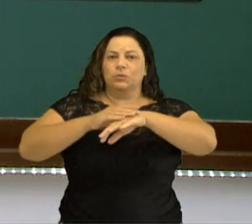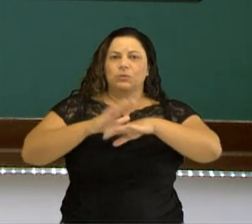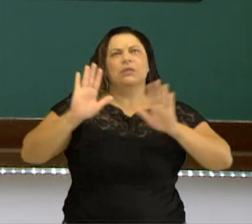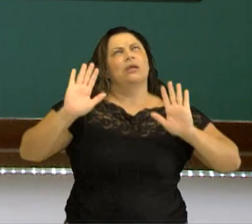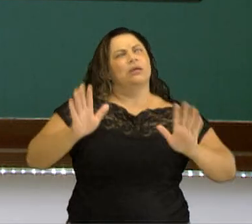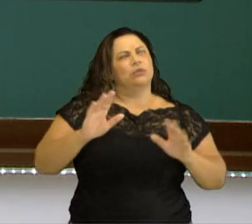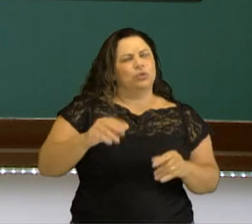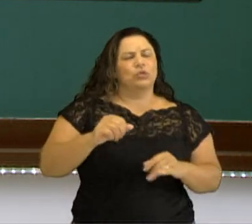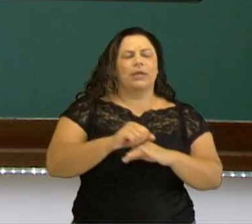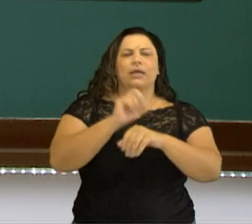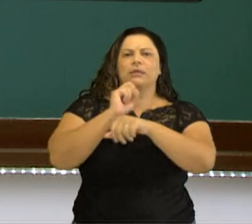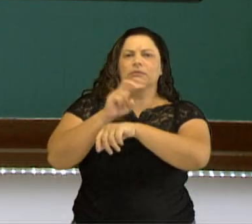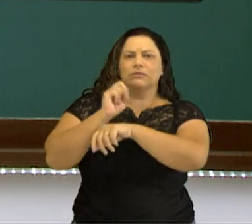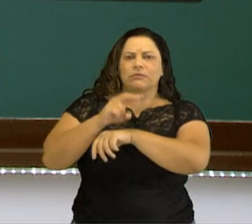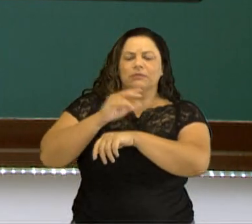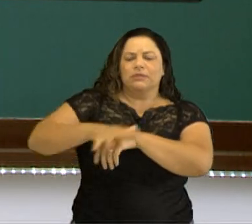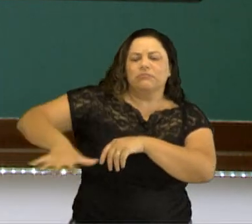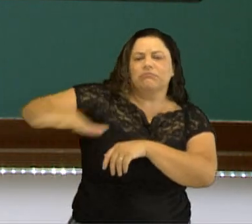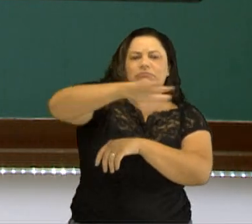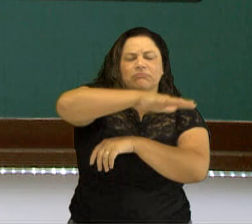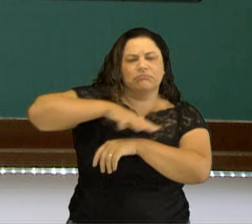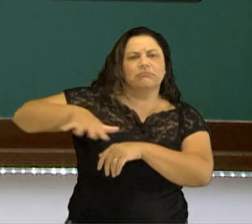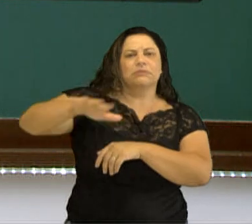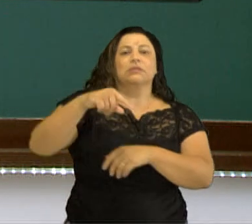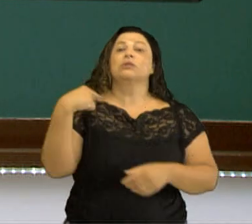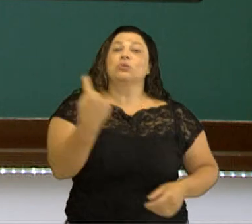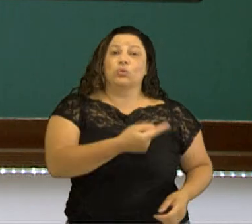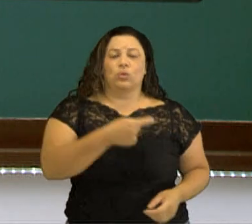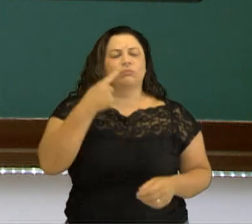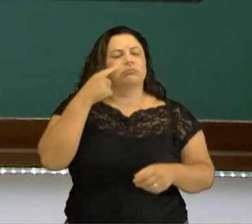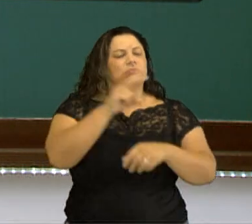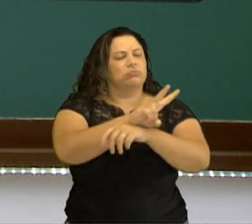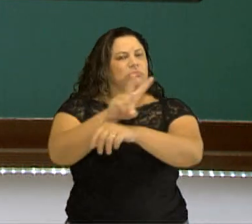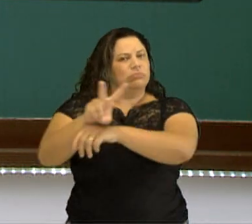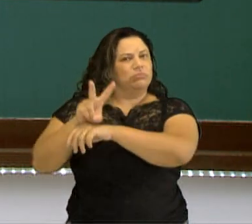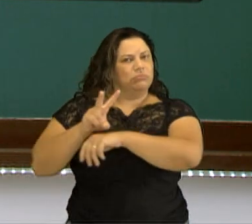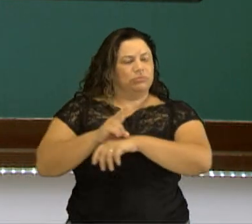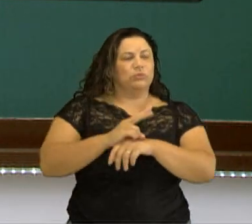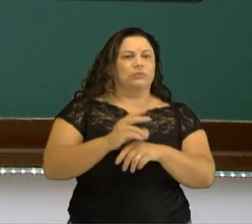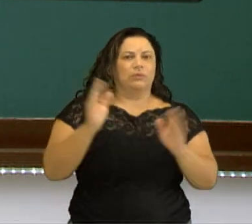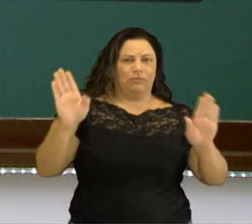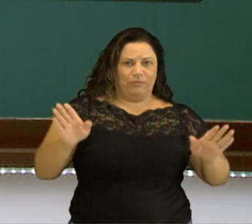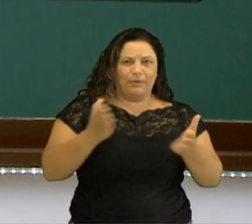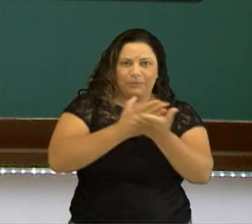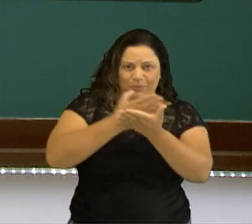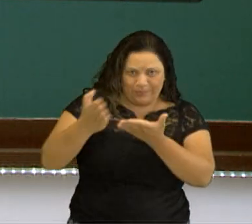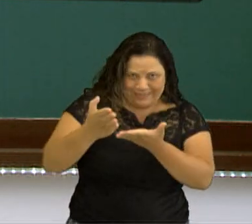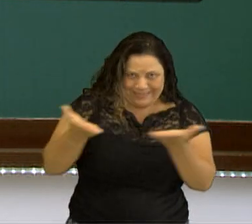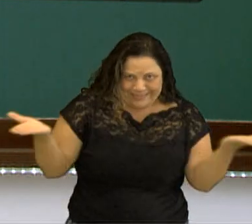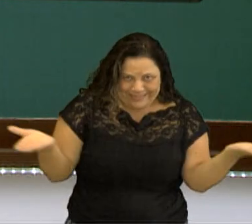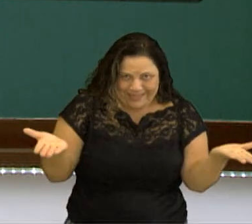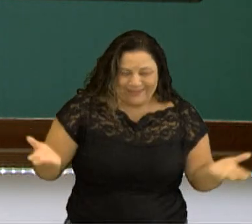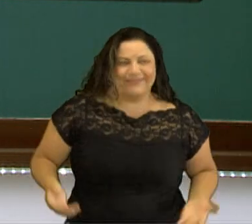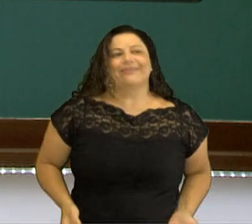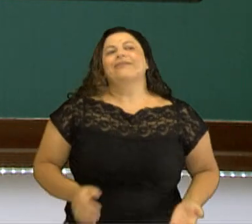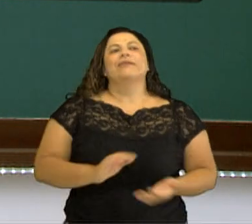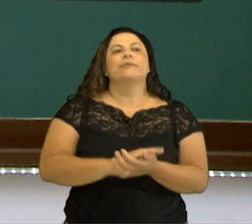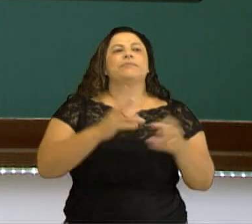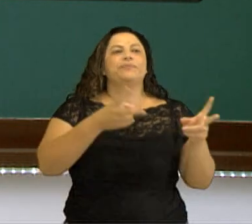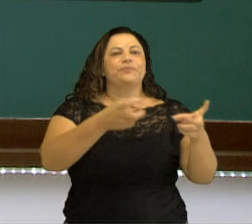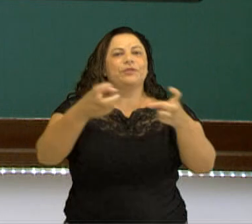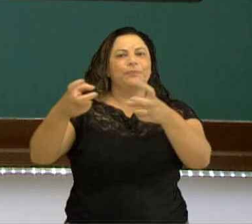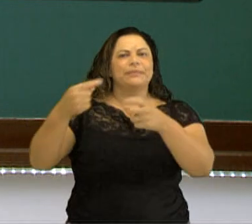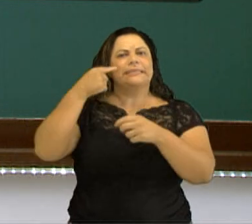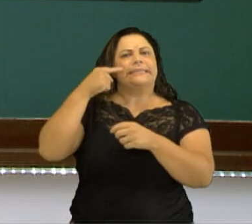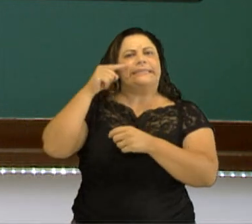no mesmo ambiente que nós e precisamos manter todos os cuidados. Vamos começar a aula então? Observando essa imagem.